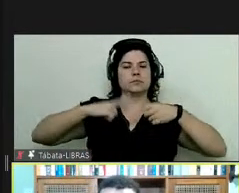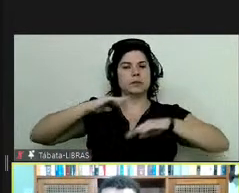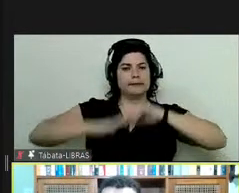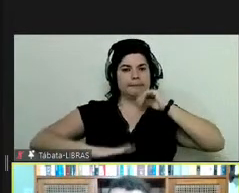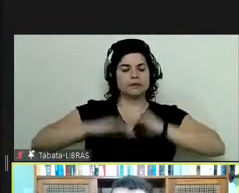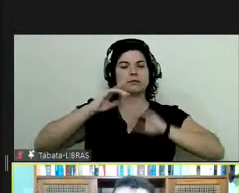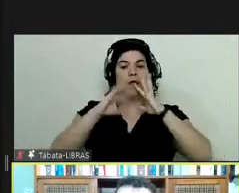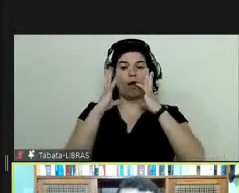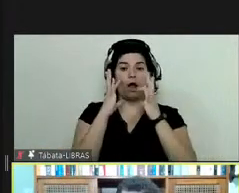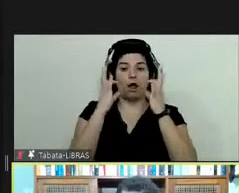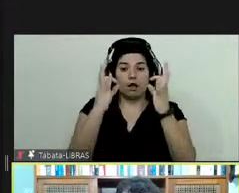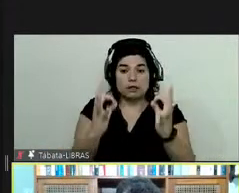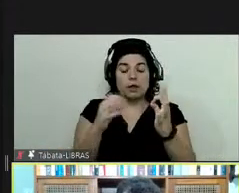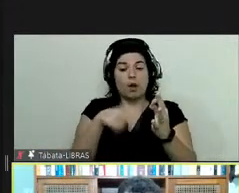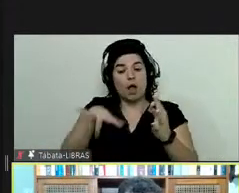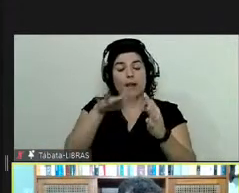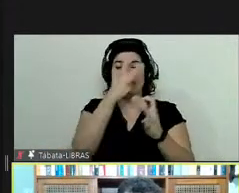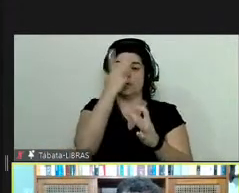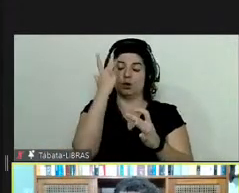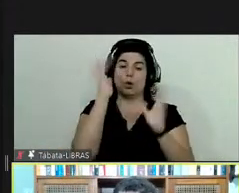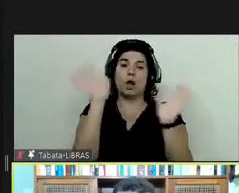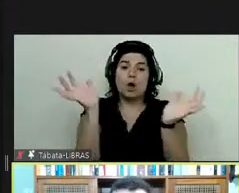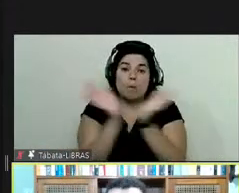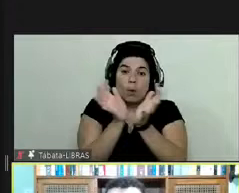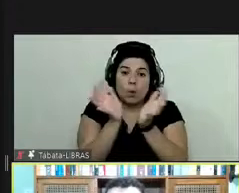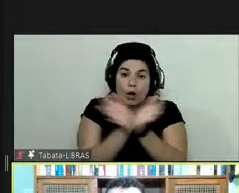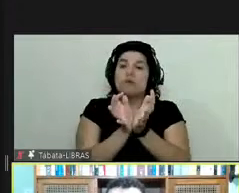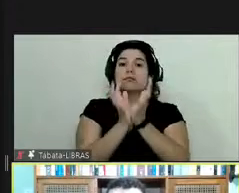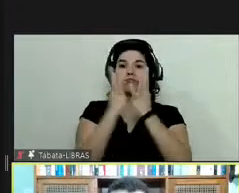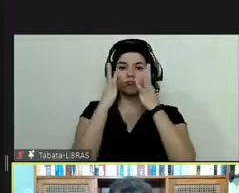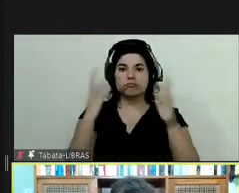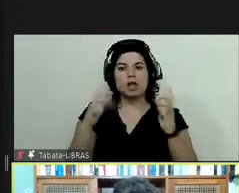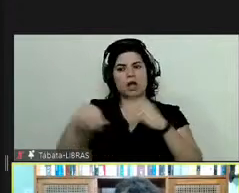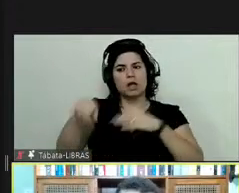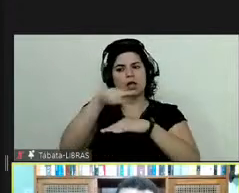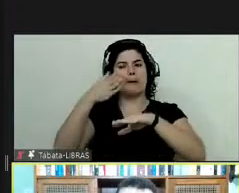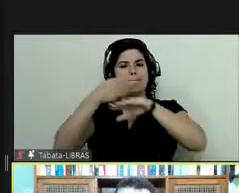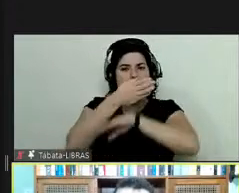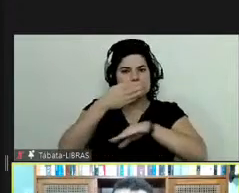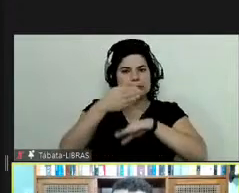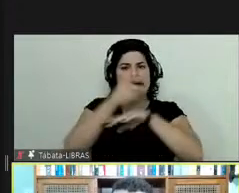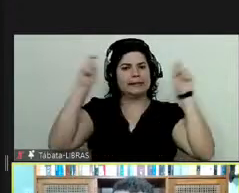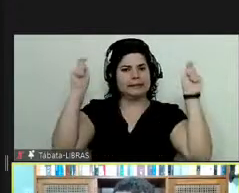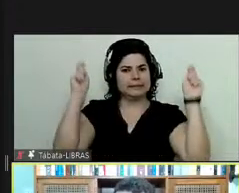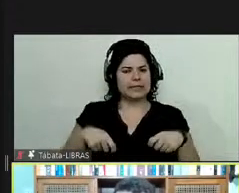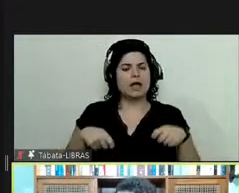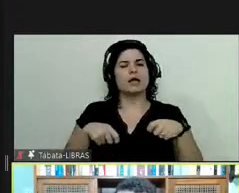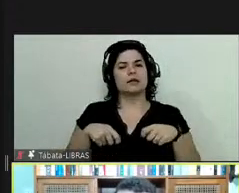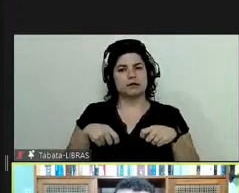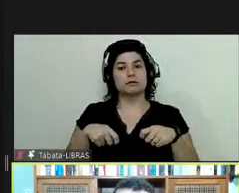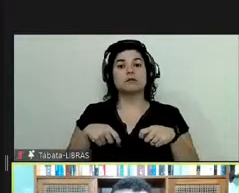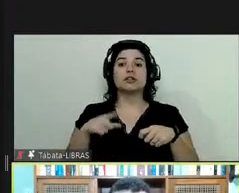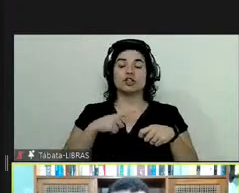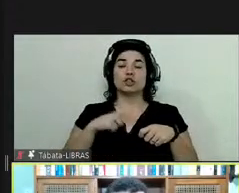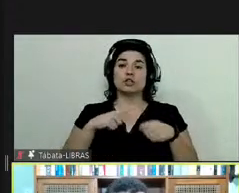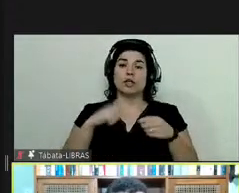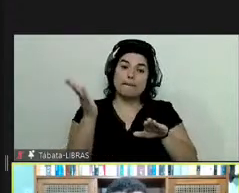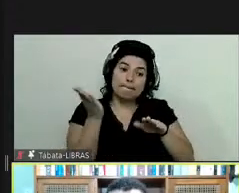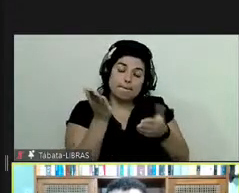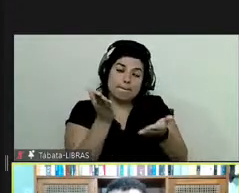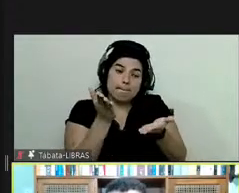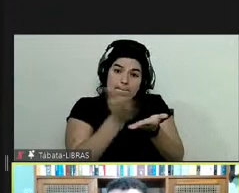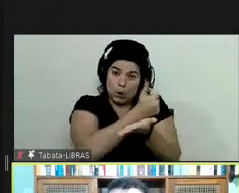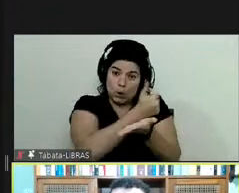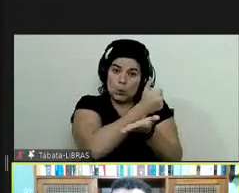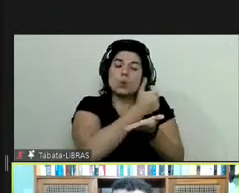justamente o povo é colocar no centro das atenções a ideia de participação do Barreiro em definitivo aquilo que se tinha na